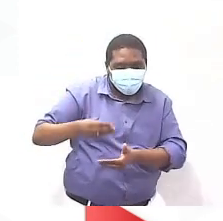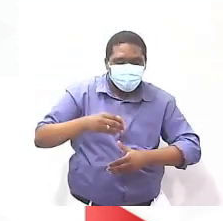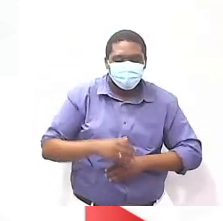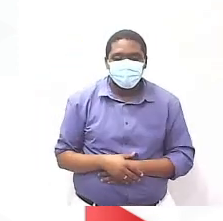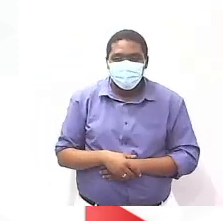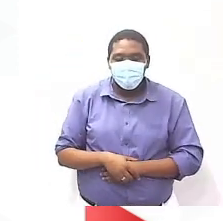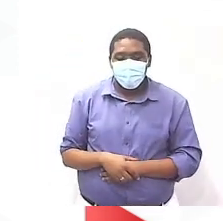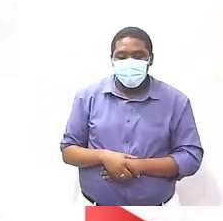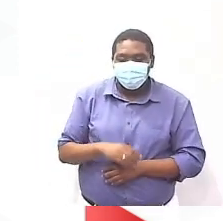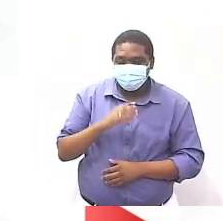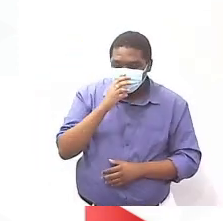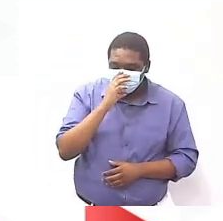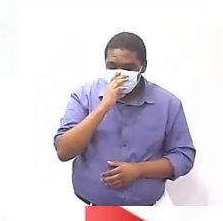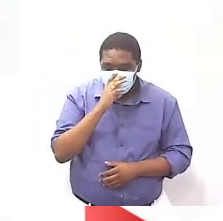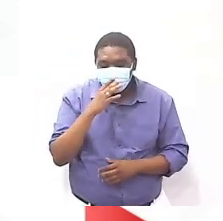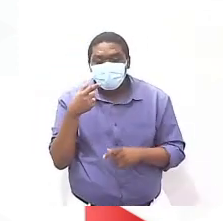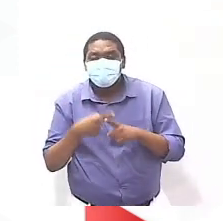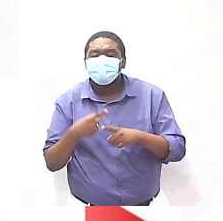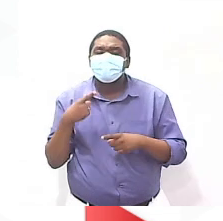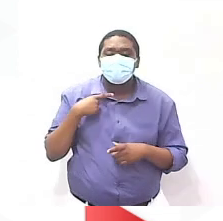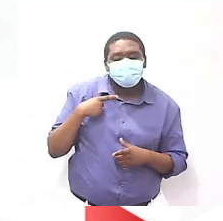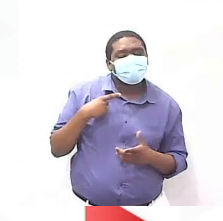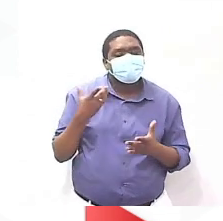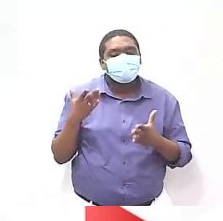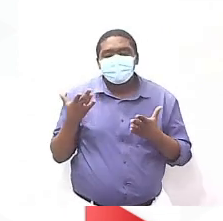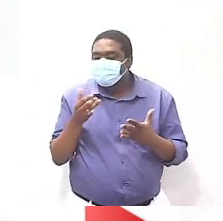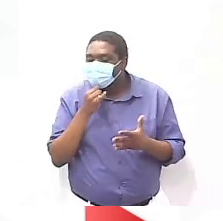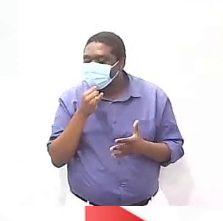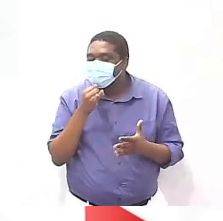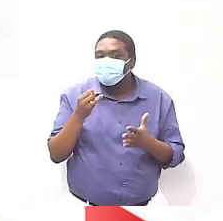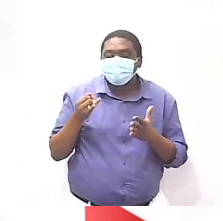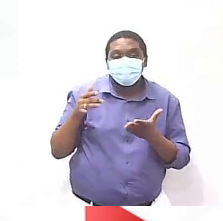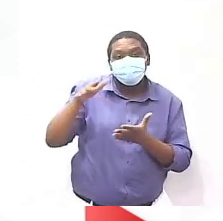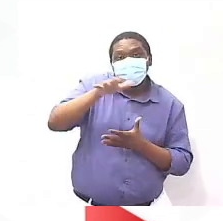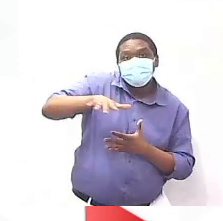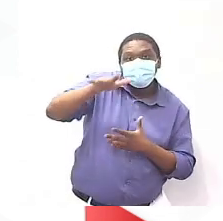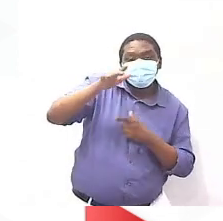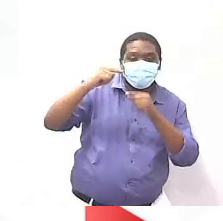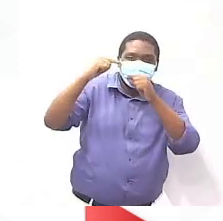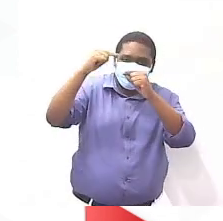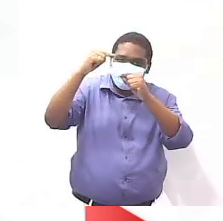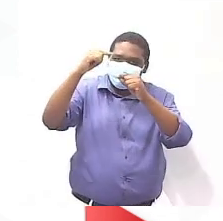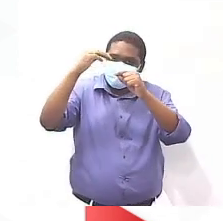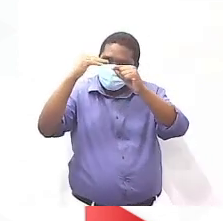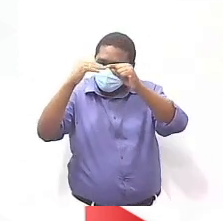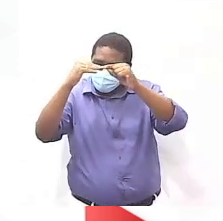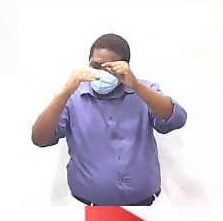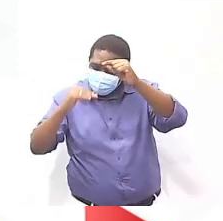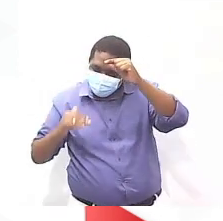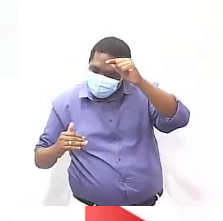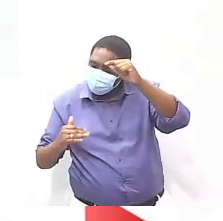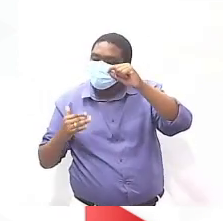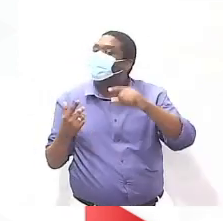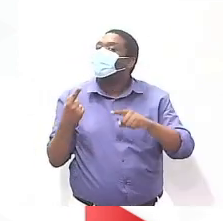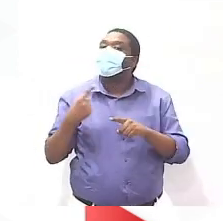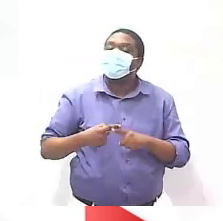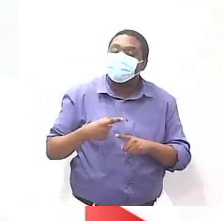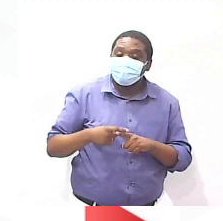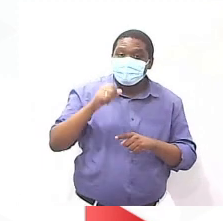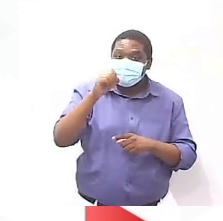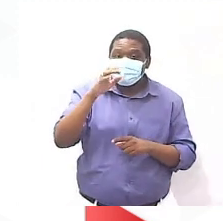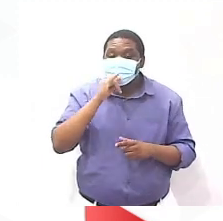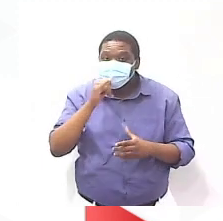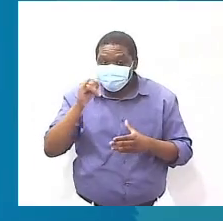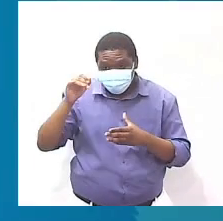momento. Professor, por que tem que ter esse intervalo aí do espaço entre o líquido e a garrafa? Porque se